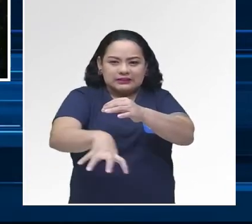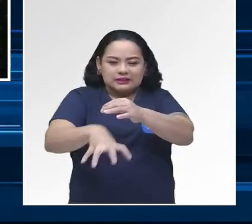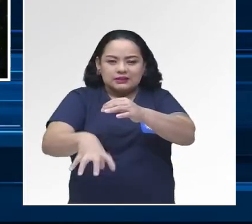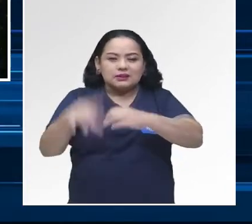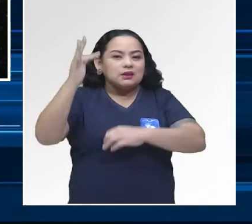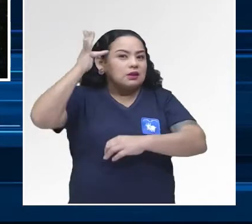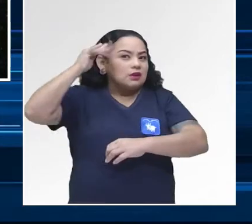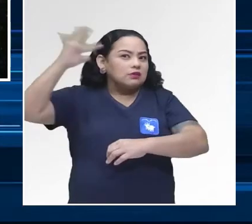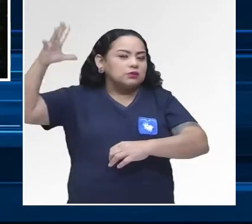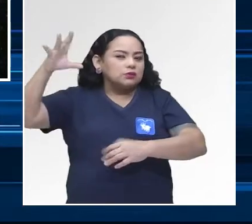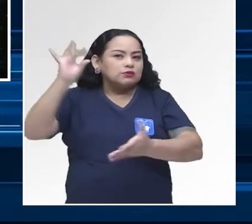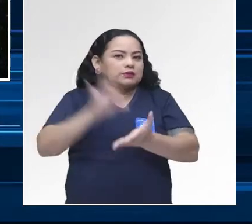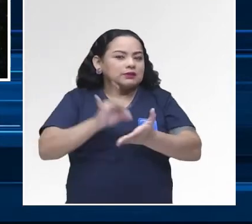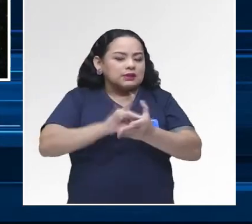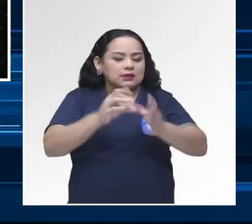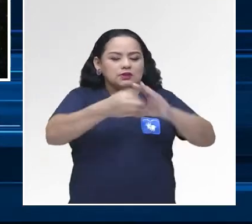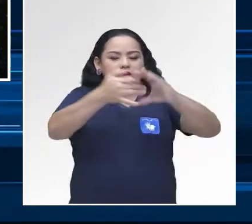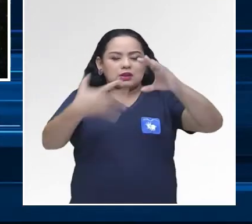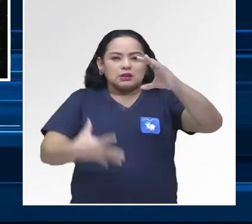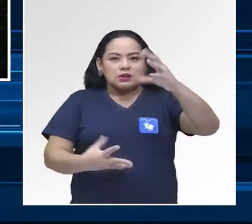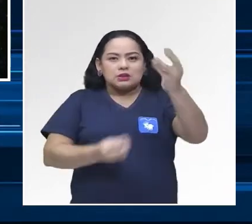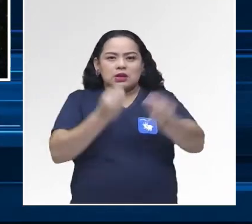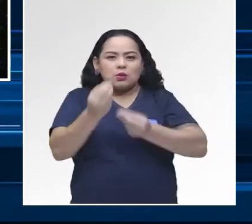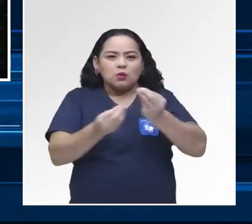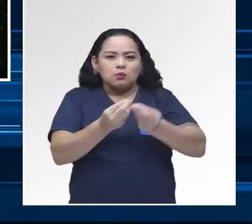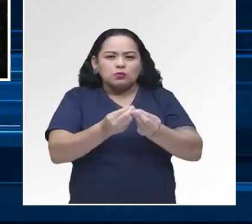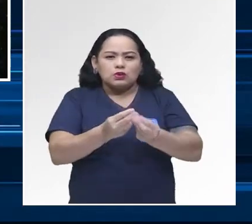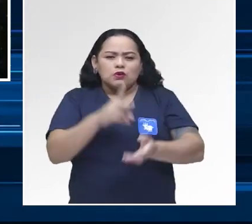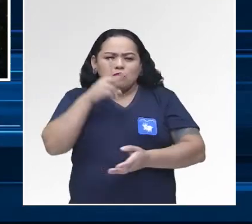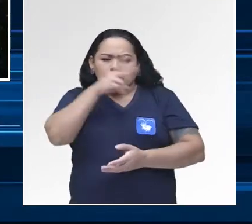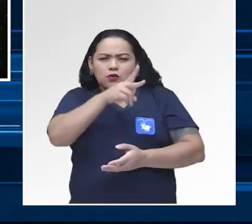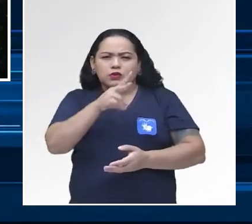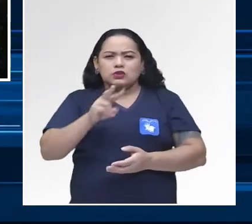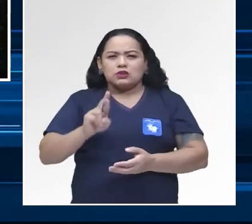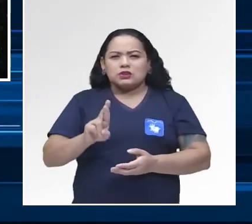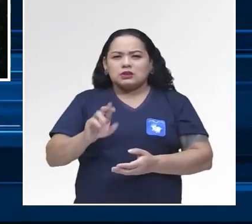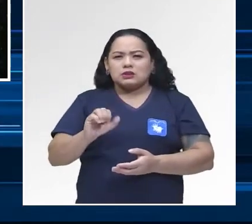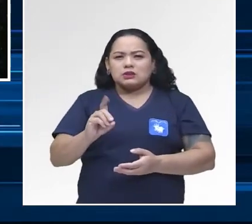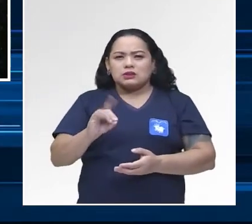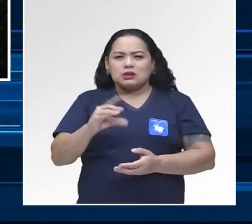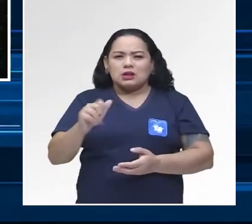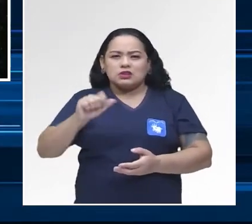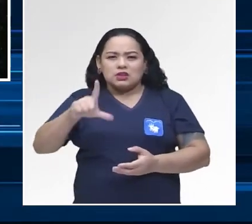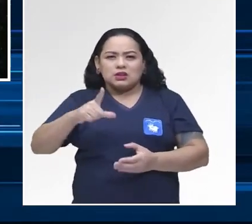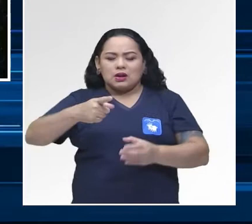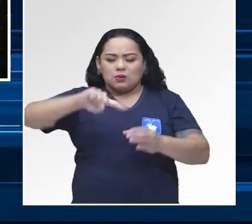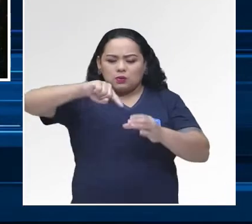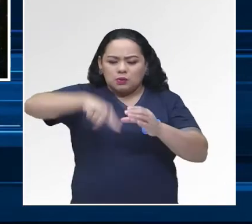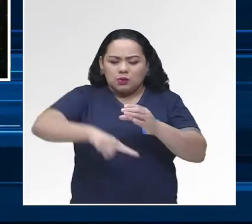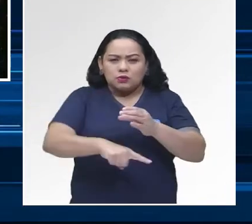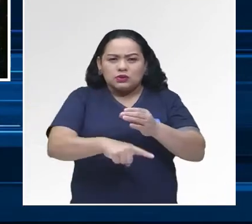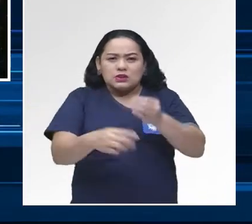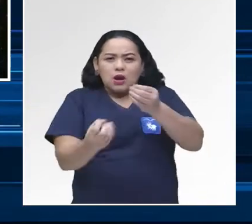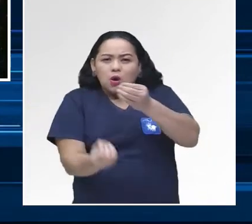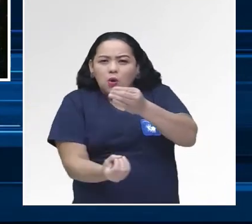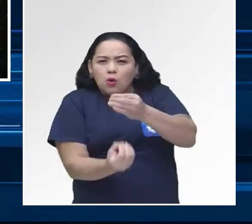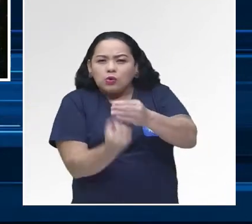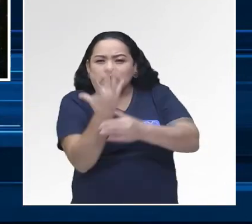características é justamente ser radical. Radical é ir até as raízes do problema.